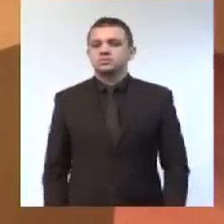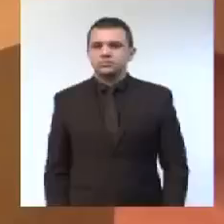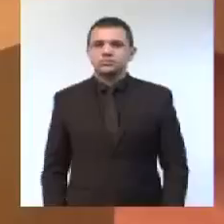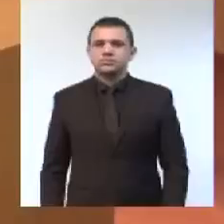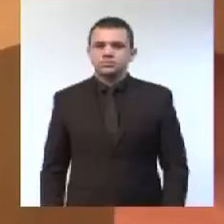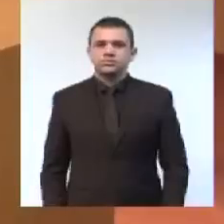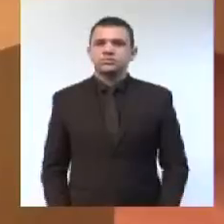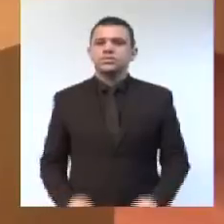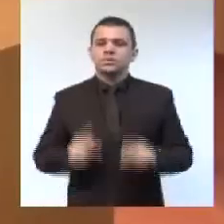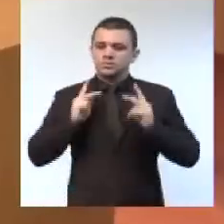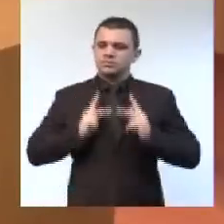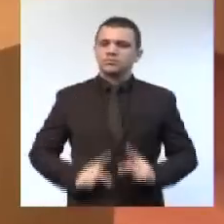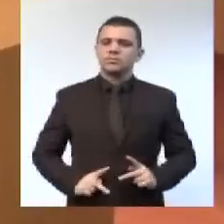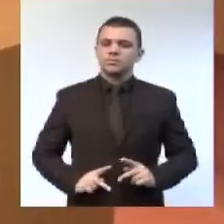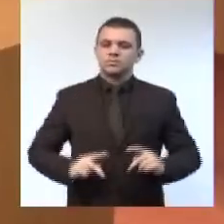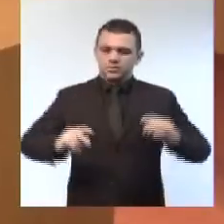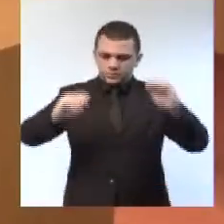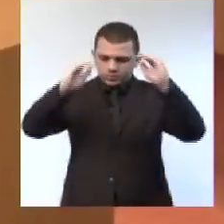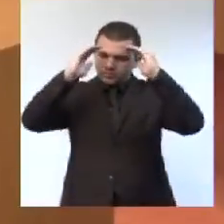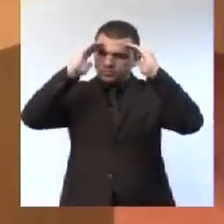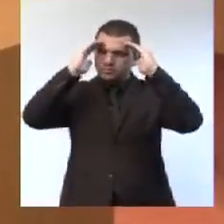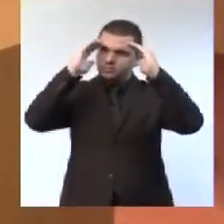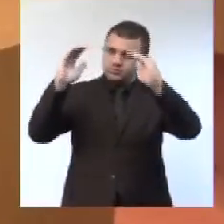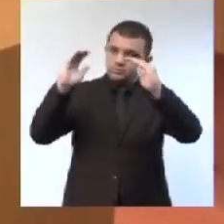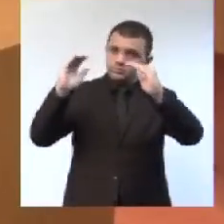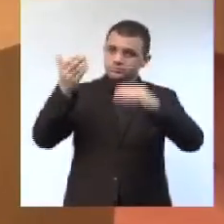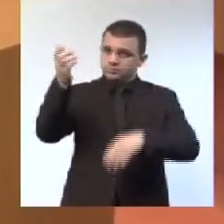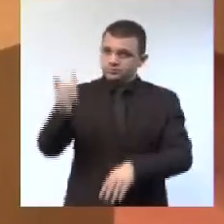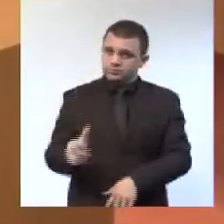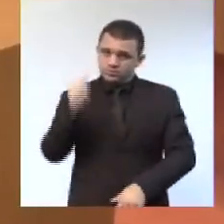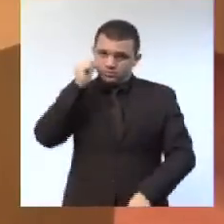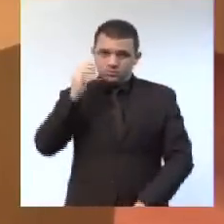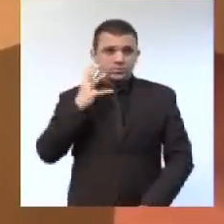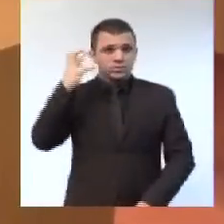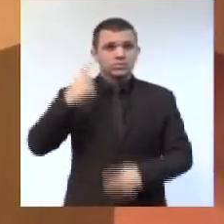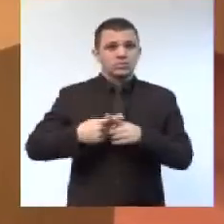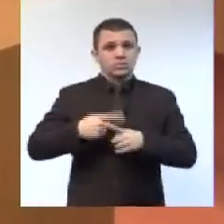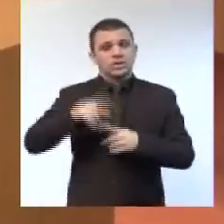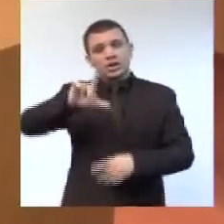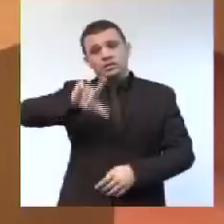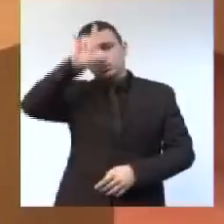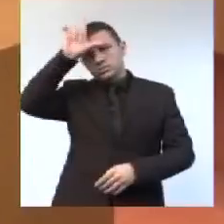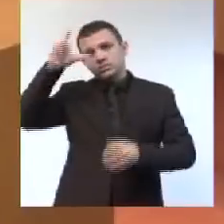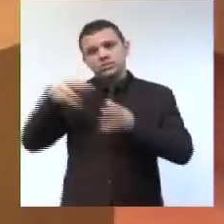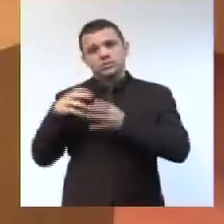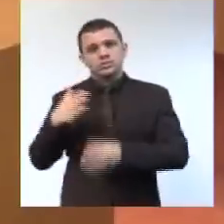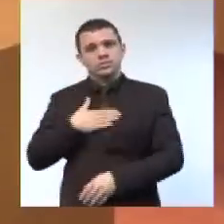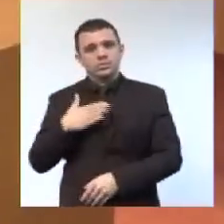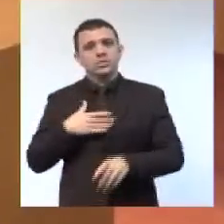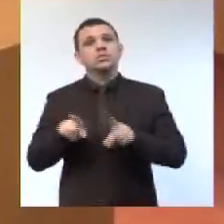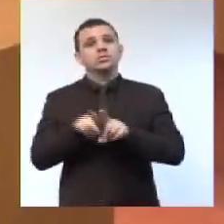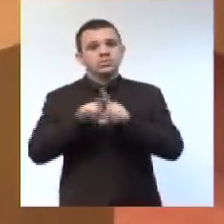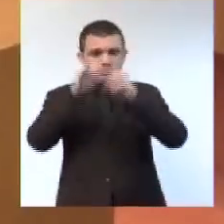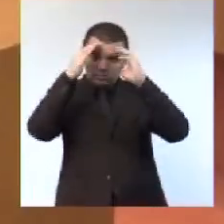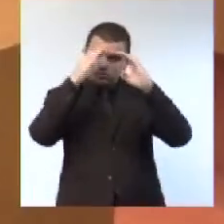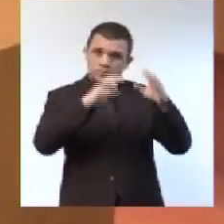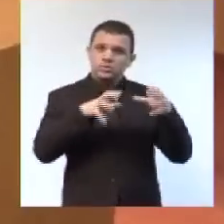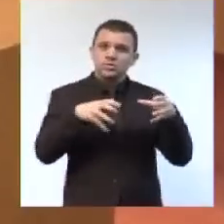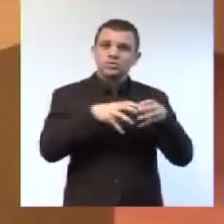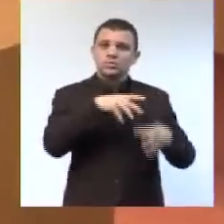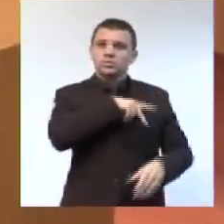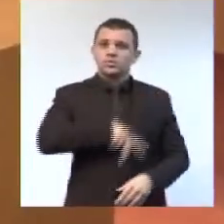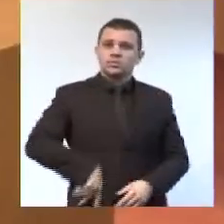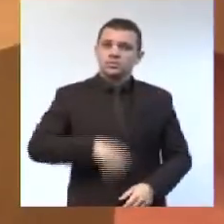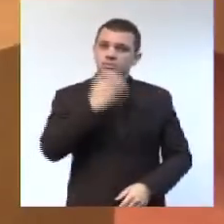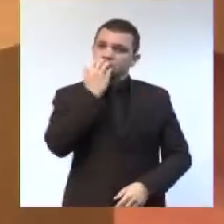De respeito, de respeitar a governadora Rosiana como minha líder política, respeitar o presidente Sarney, da qual eu converso,